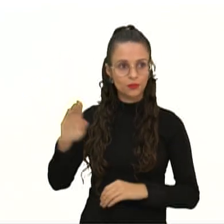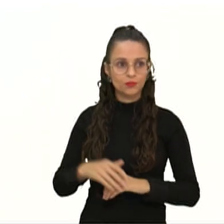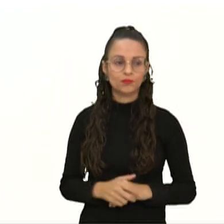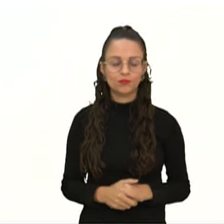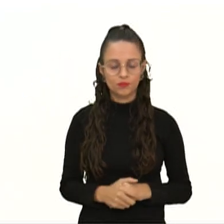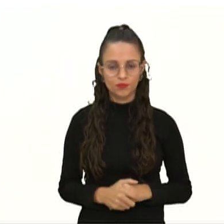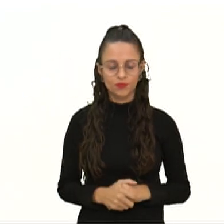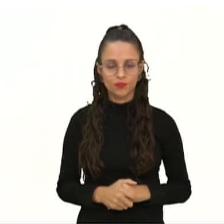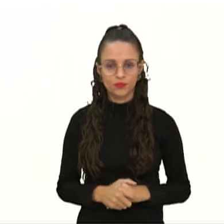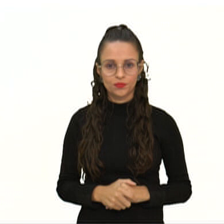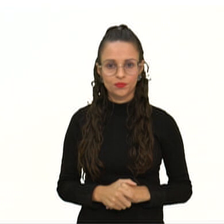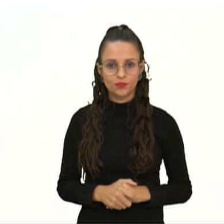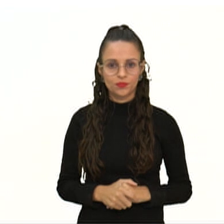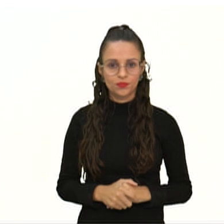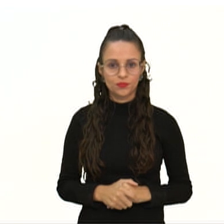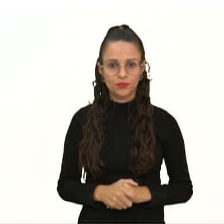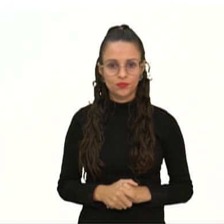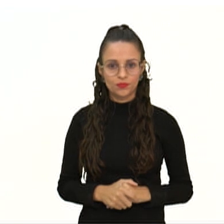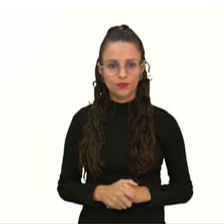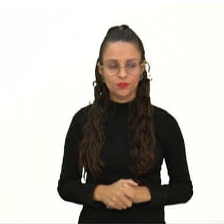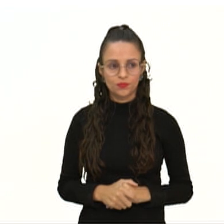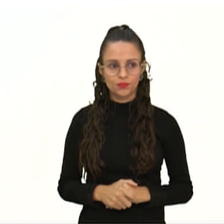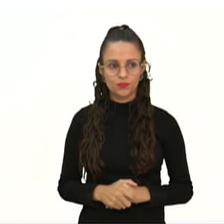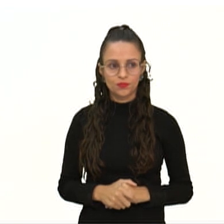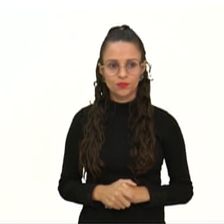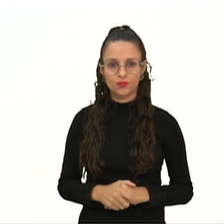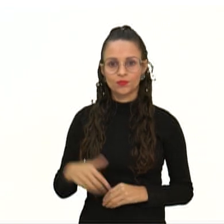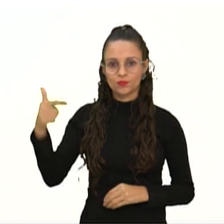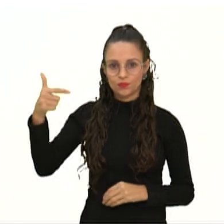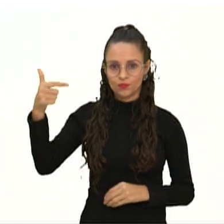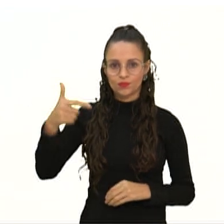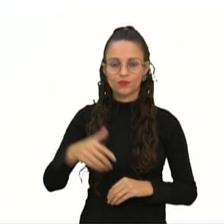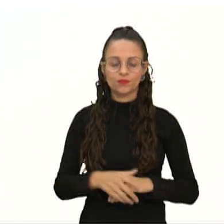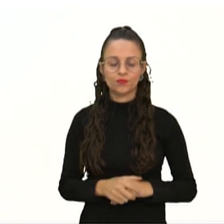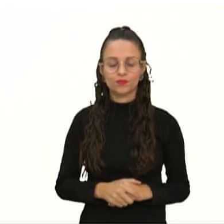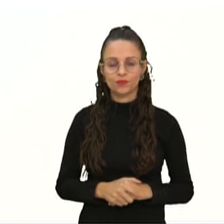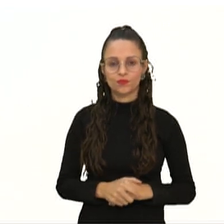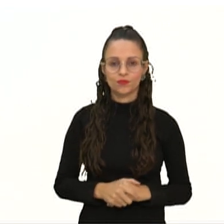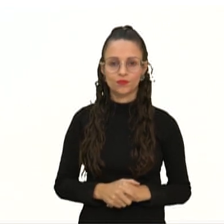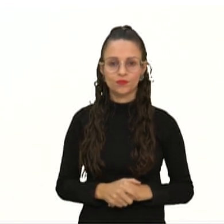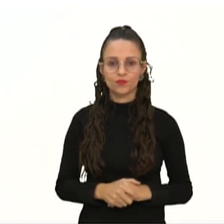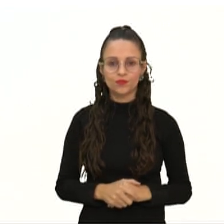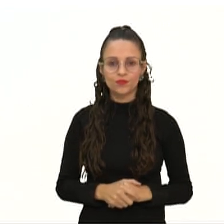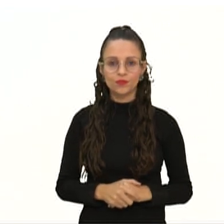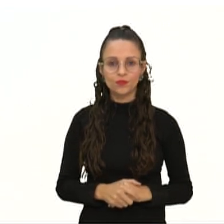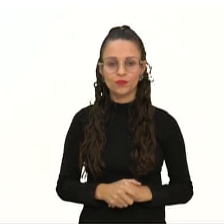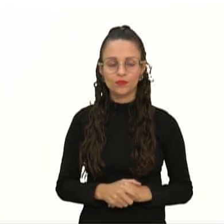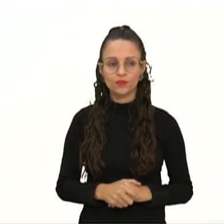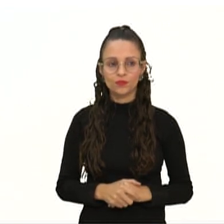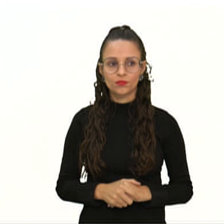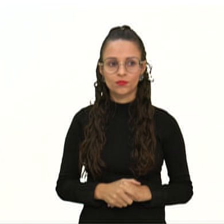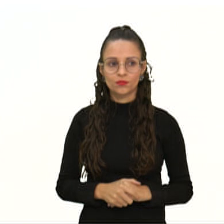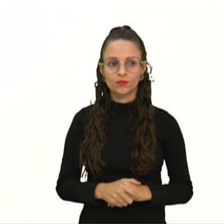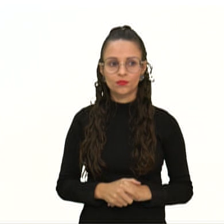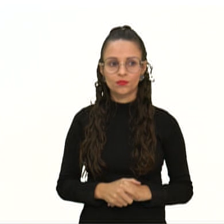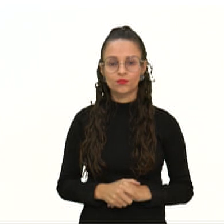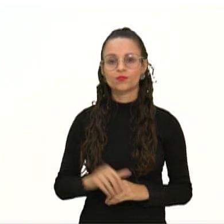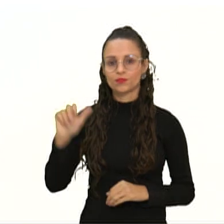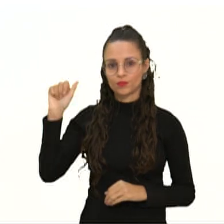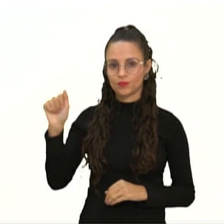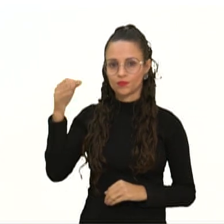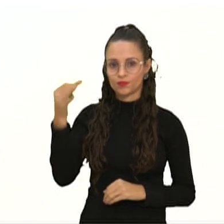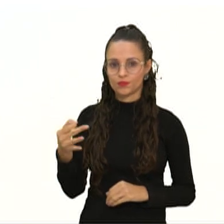Great novels are written by Joey. 2. She offered some help. Some help